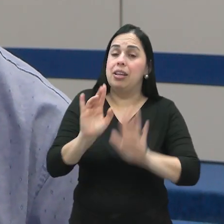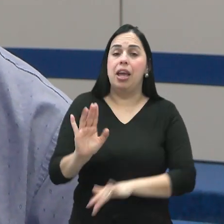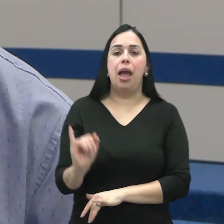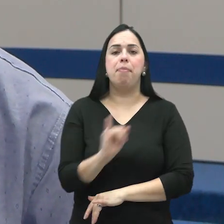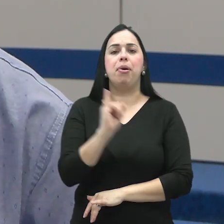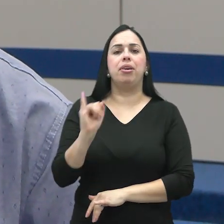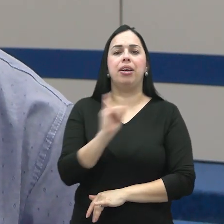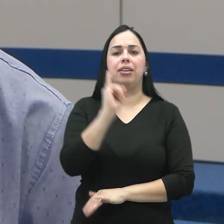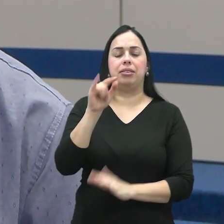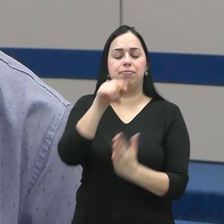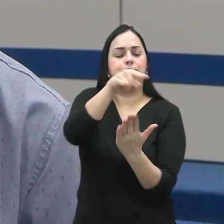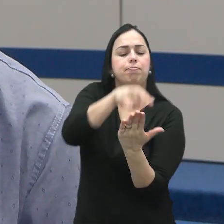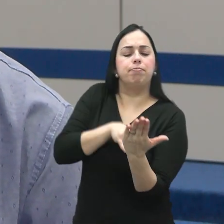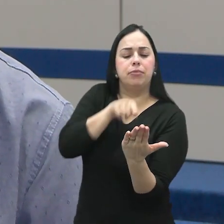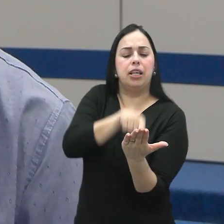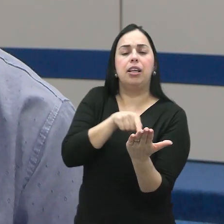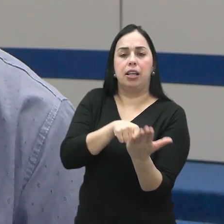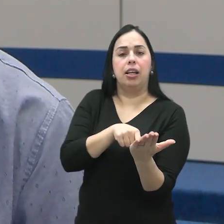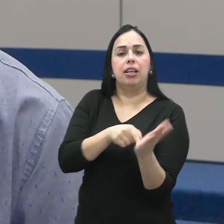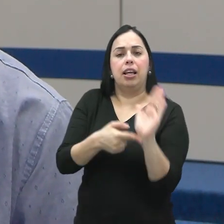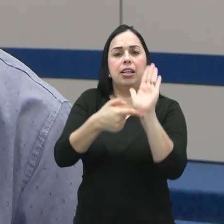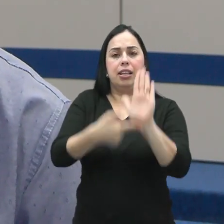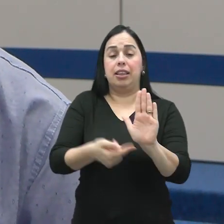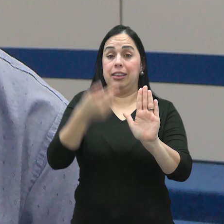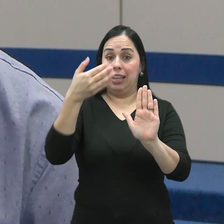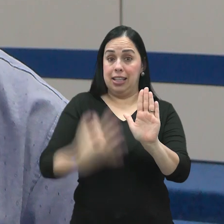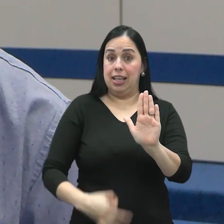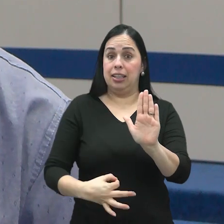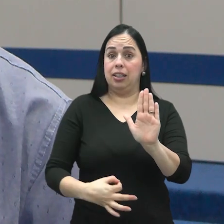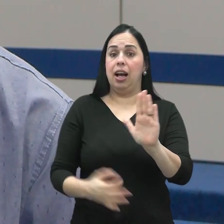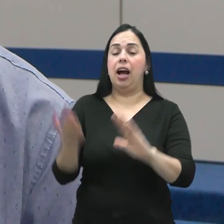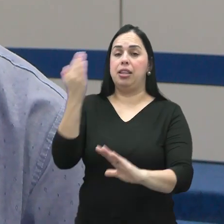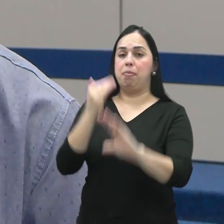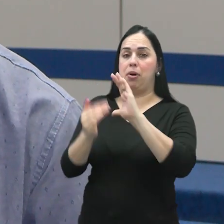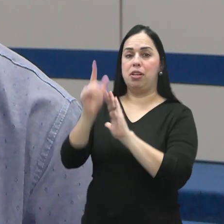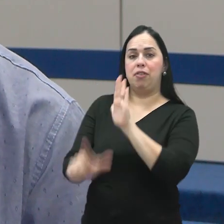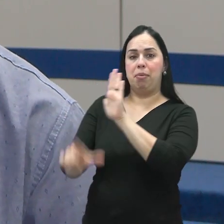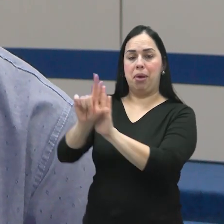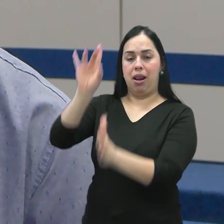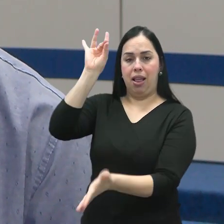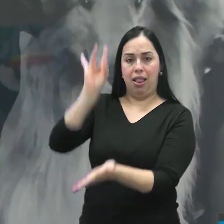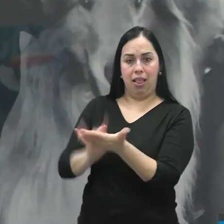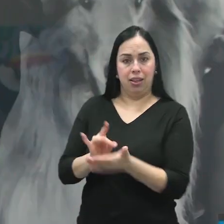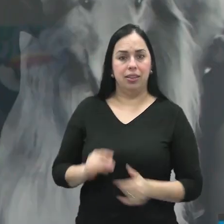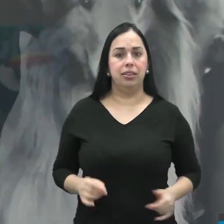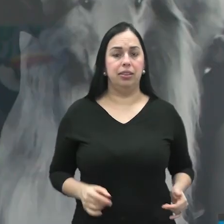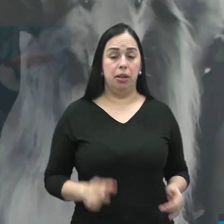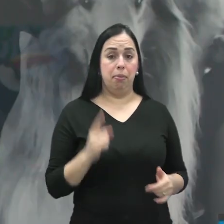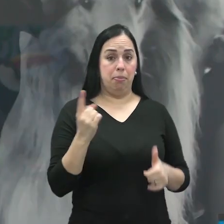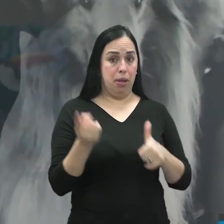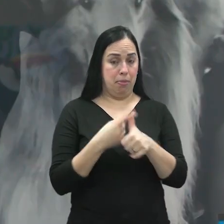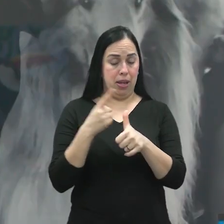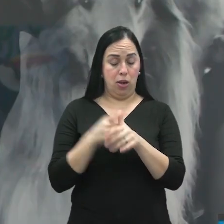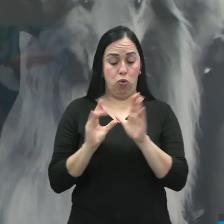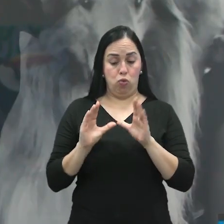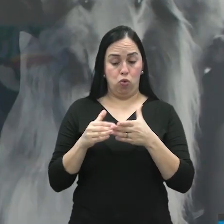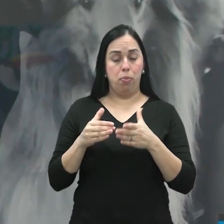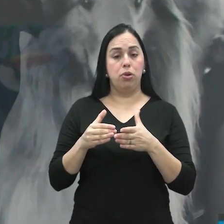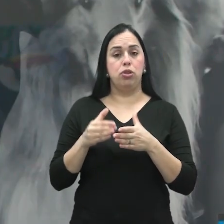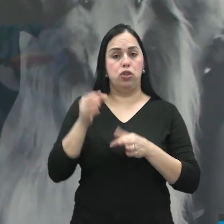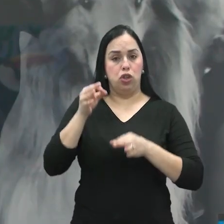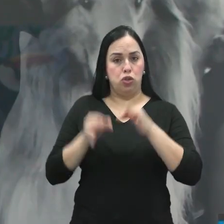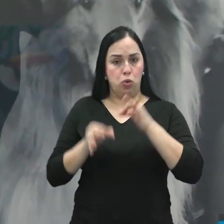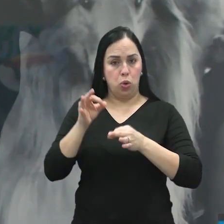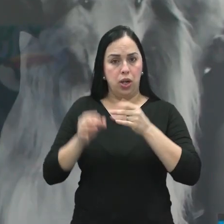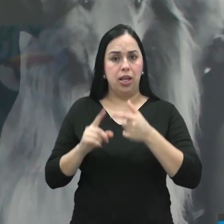Importante para certificar que o documento esteja preciso antes do envio para a sanção. Passa pelo jurídico da casa, você